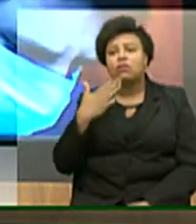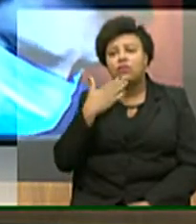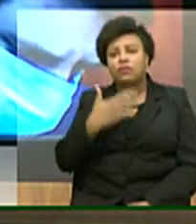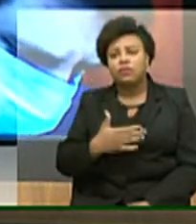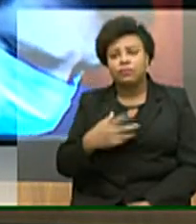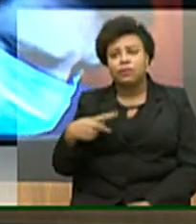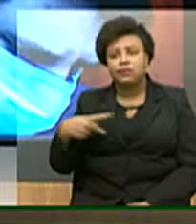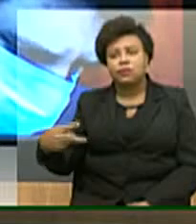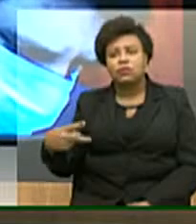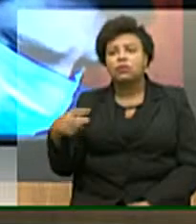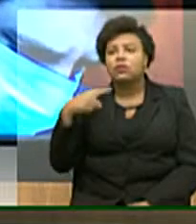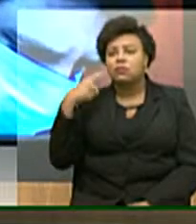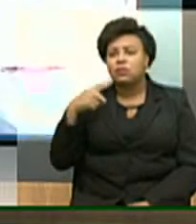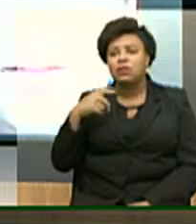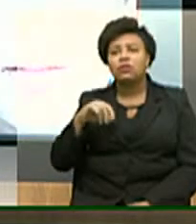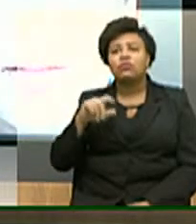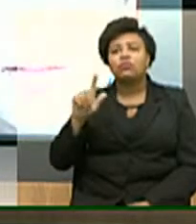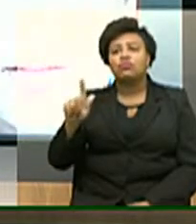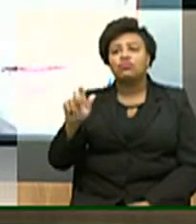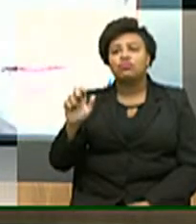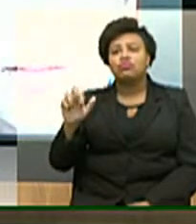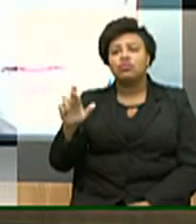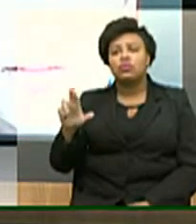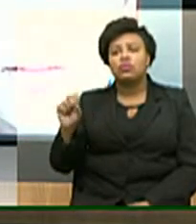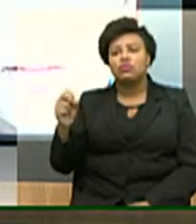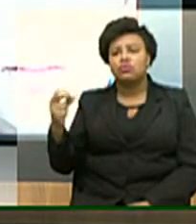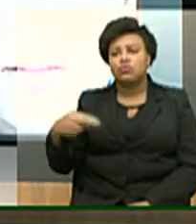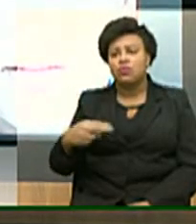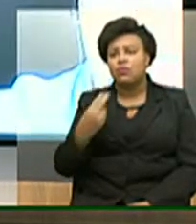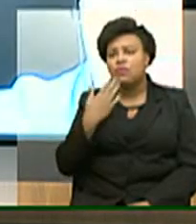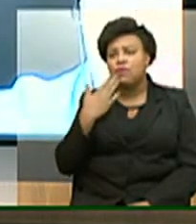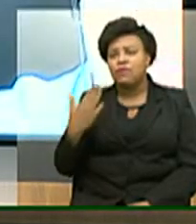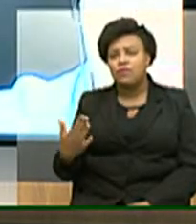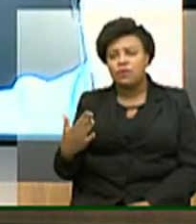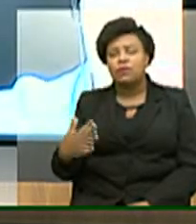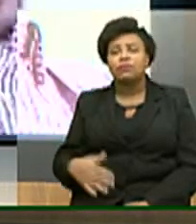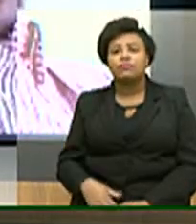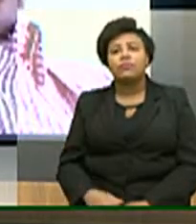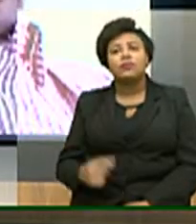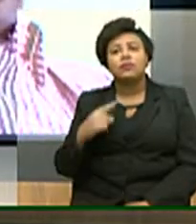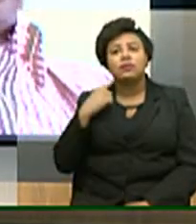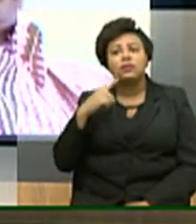Favorável, presidente. Deputado Gerson Burman. Favorável, presidente.